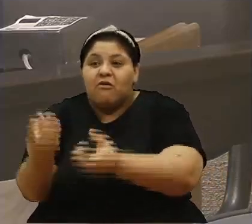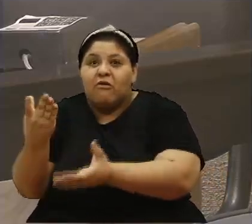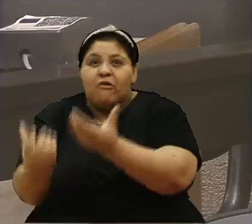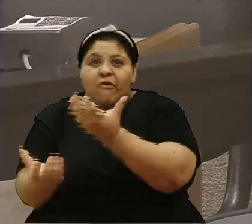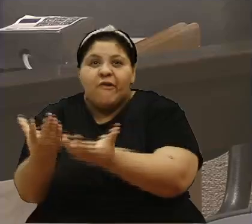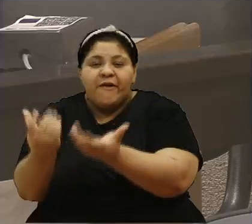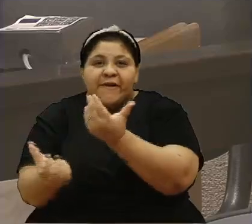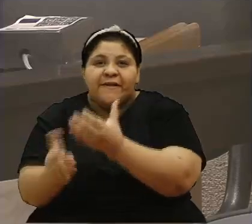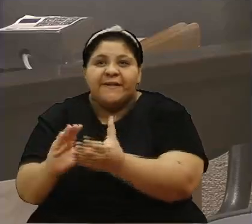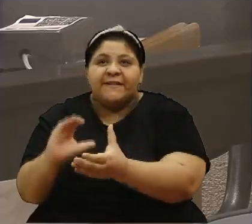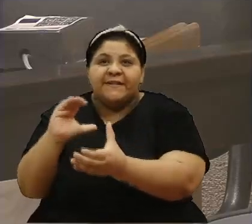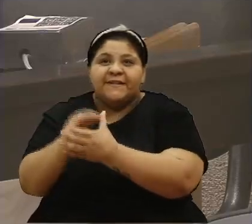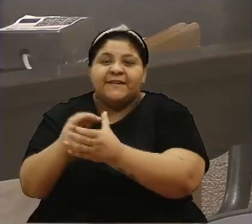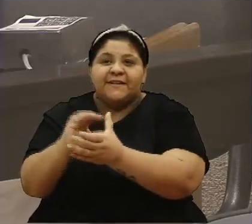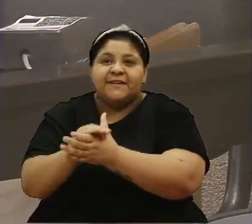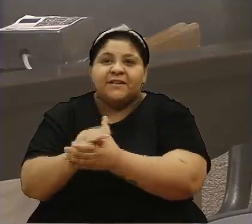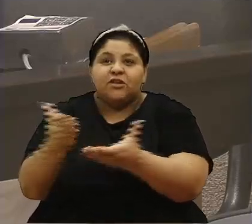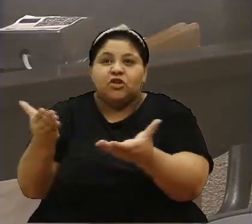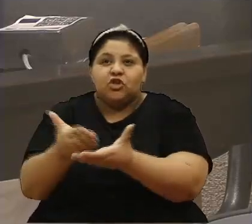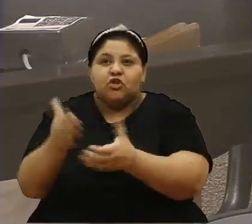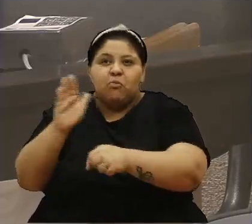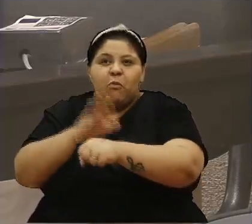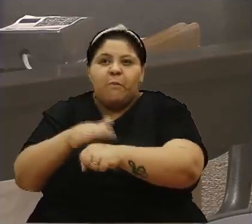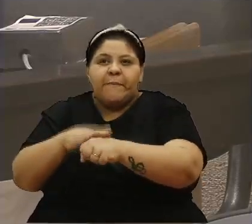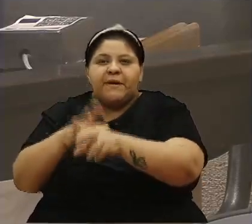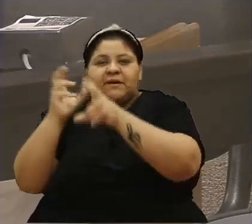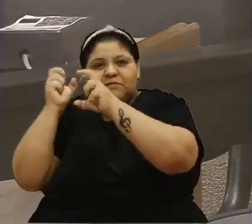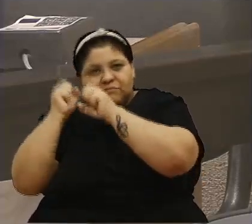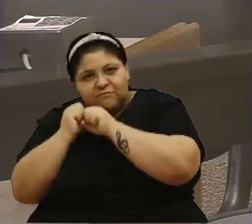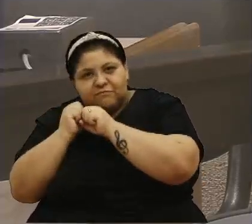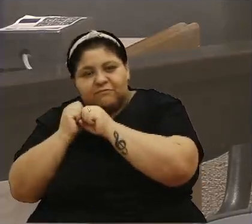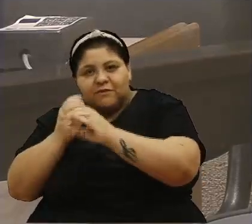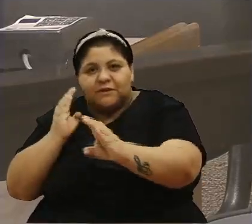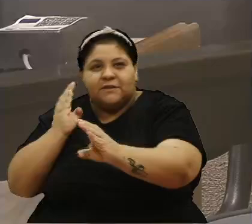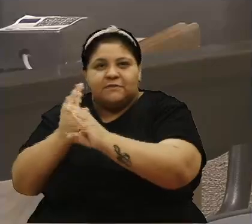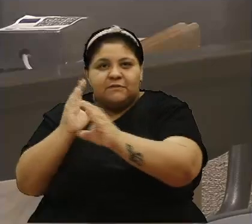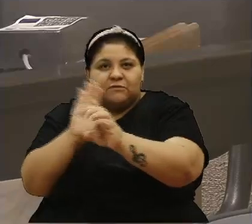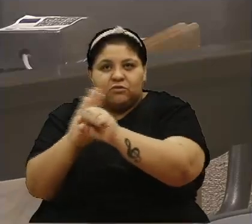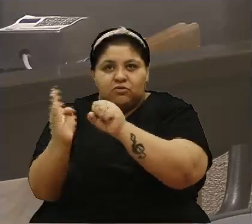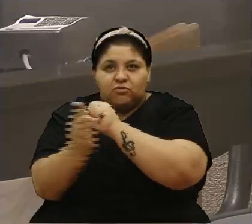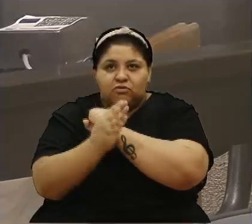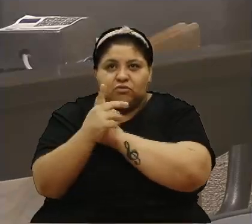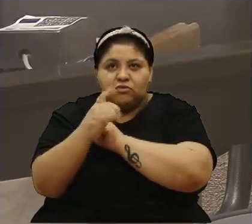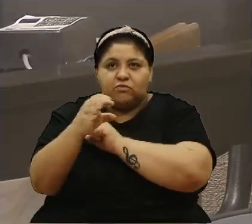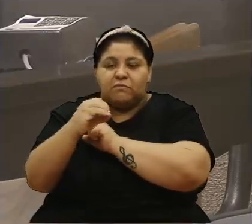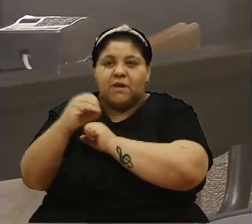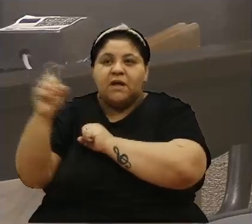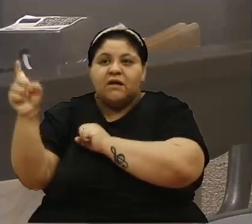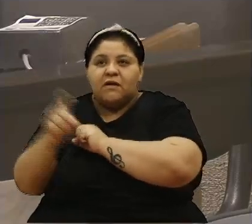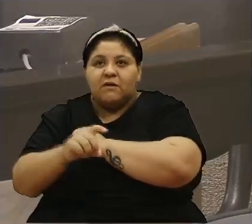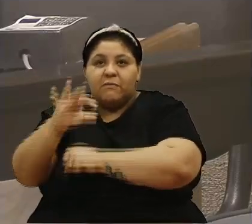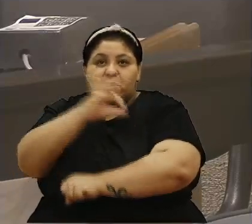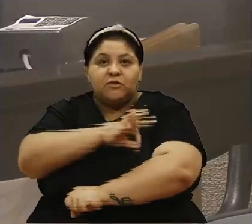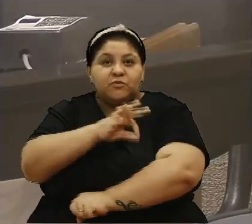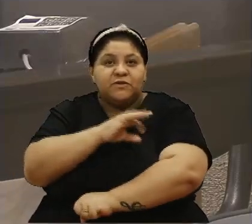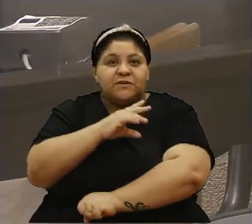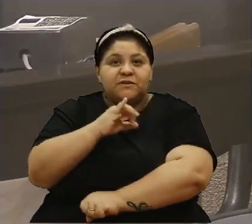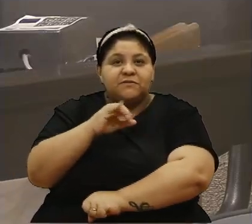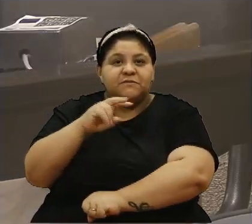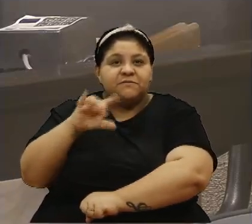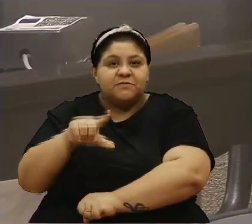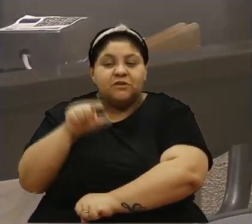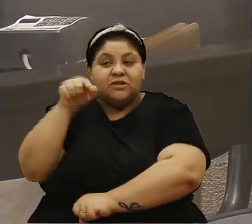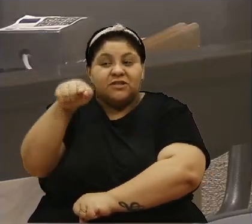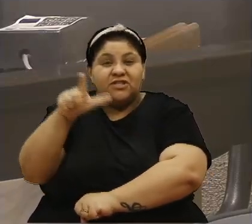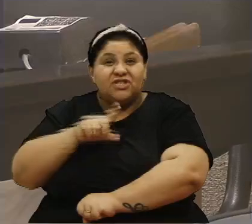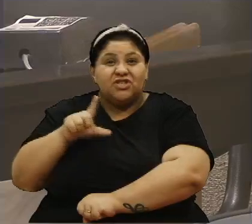da companheira enquanto ela estava dormindo. Ele foi localizado no bairro Pio X pelos policiais civis. O suspeito tinha